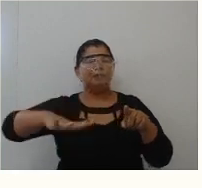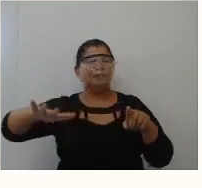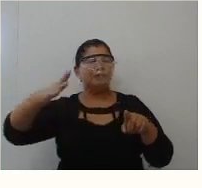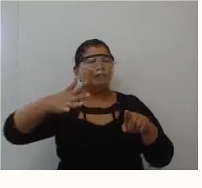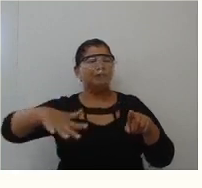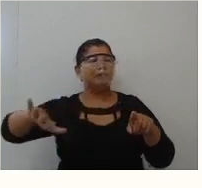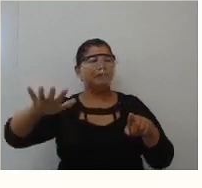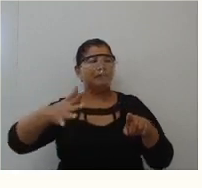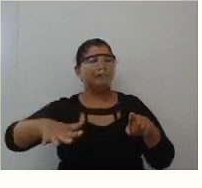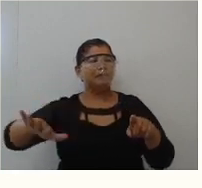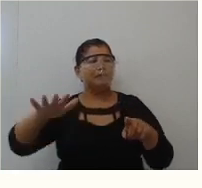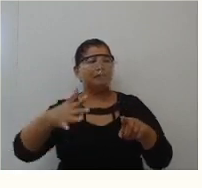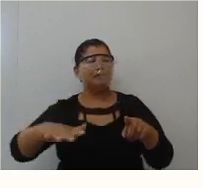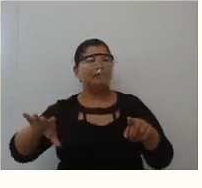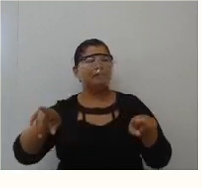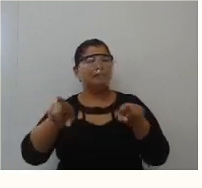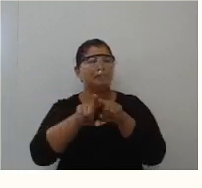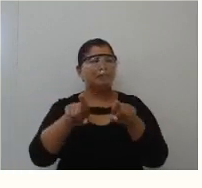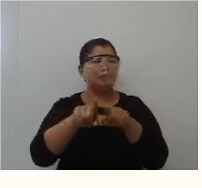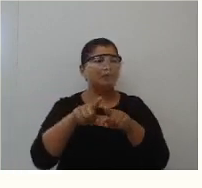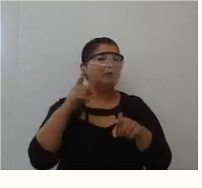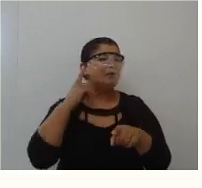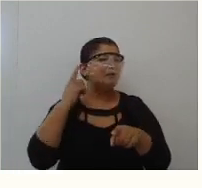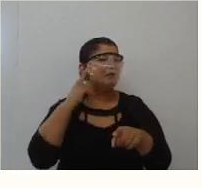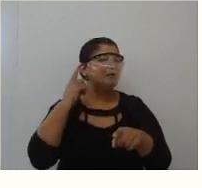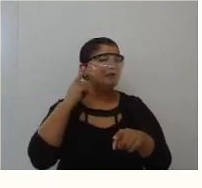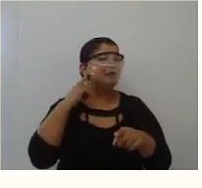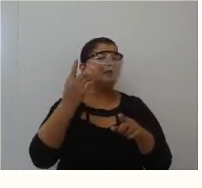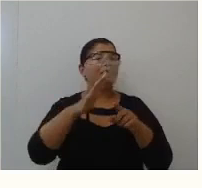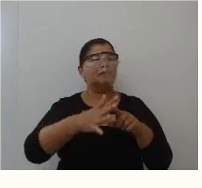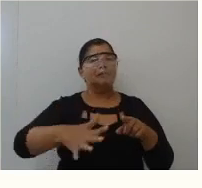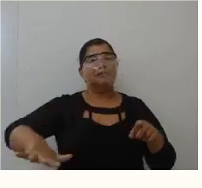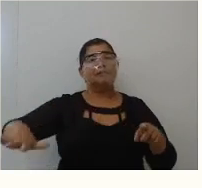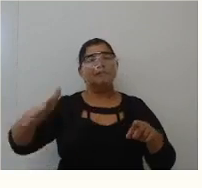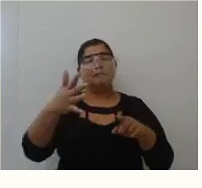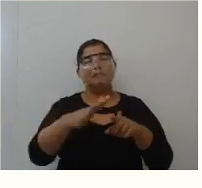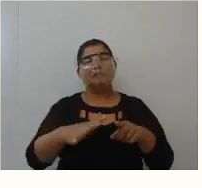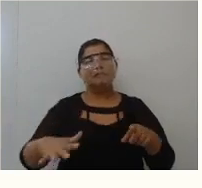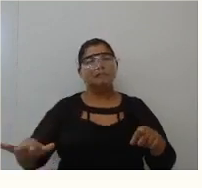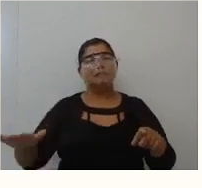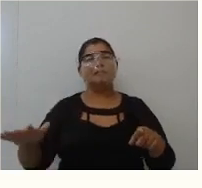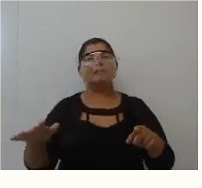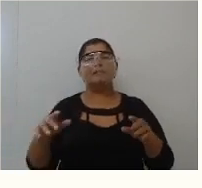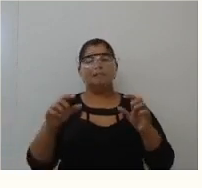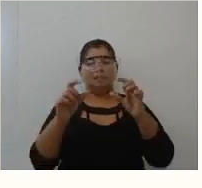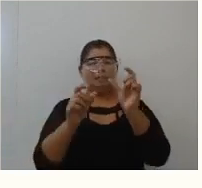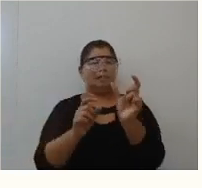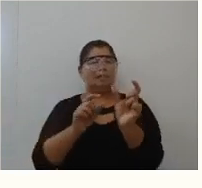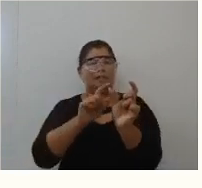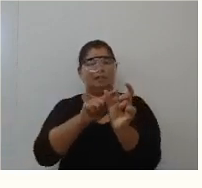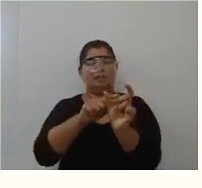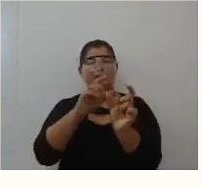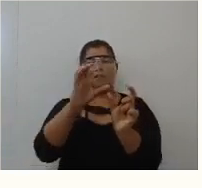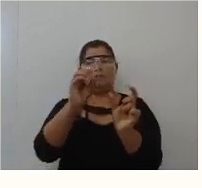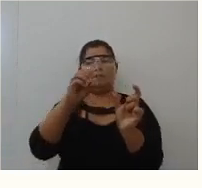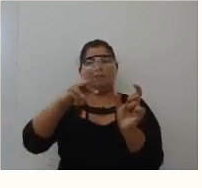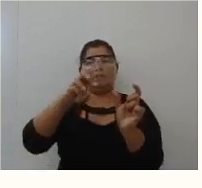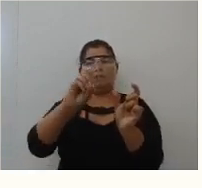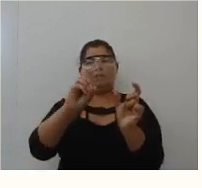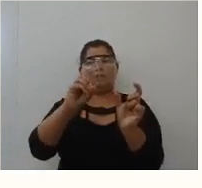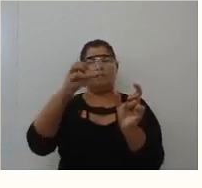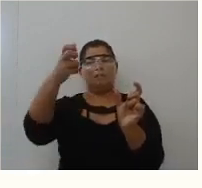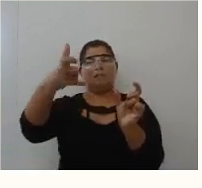ondas. Como o marulhar das ondas. A partícula como expressa a ideia